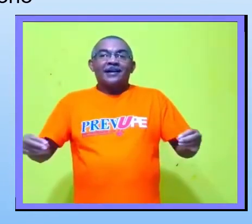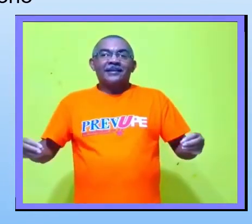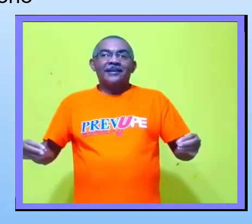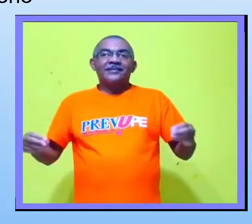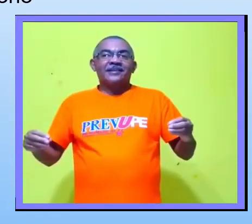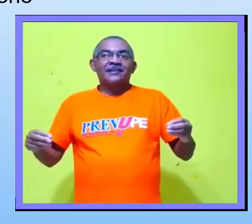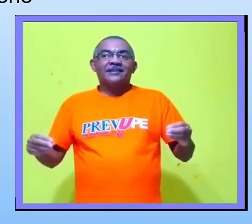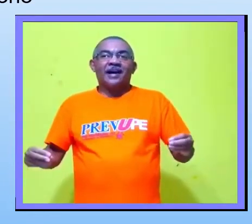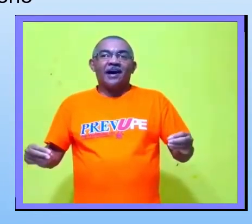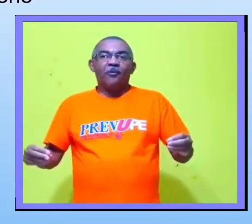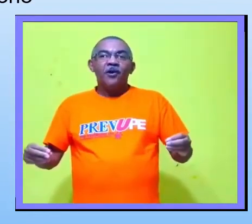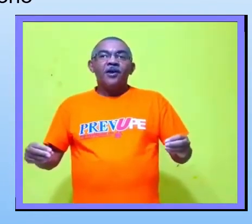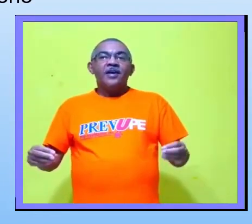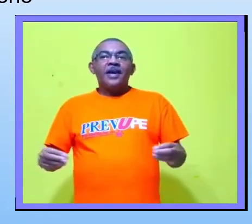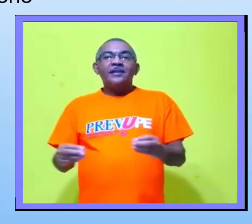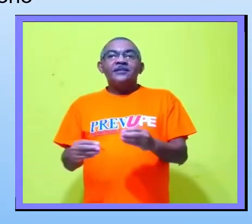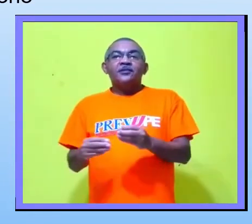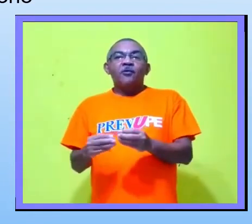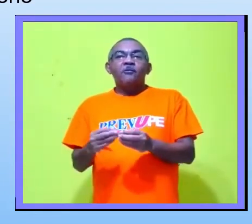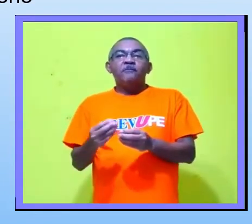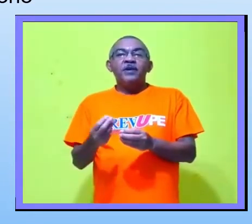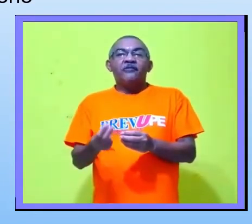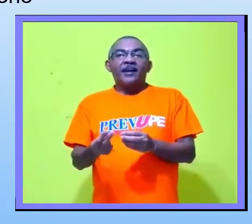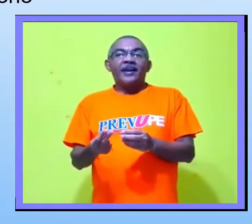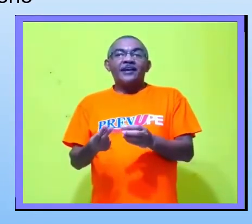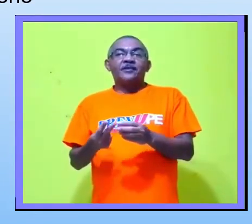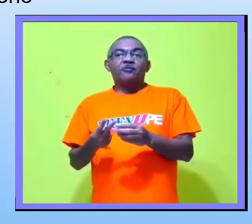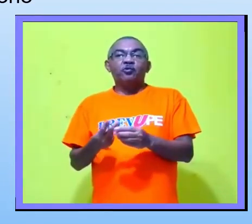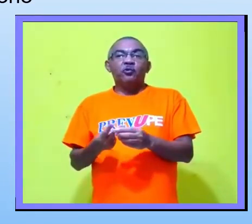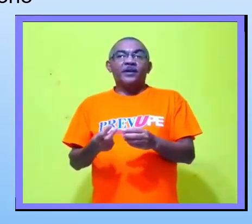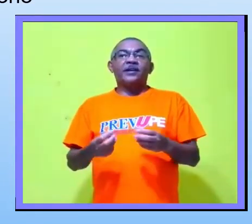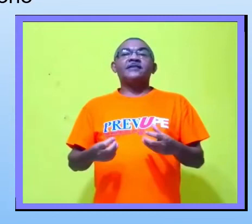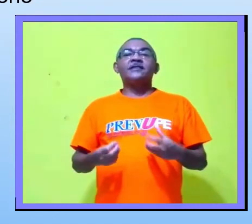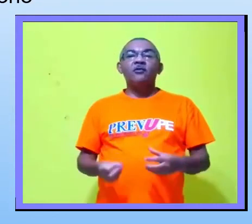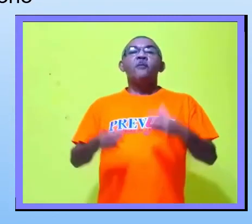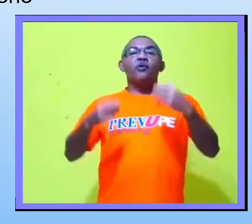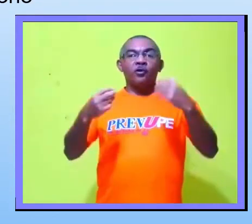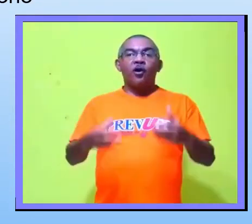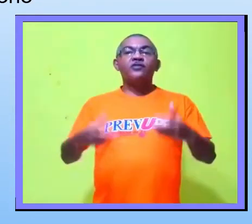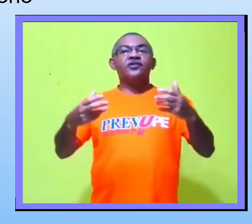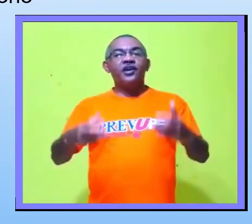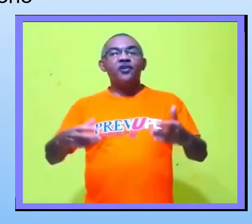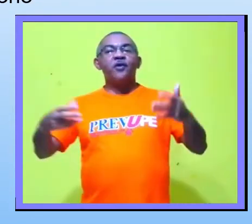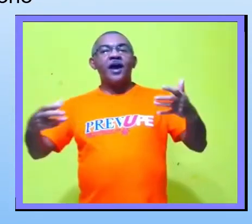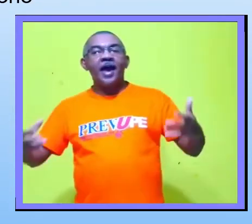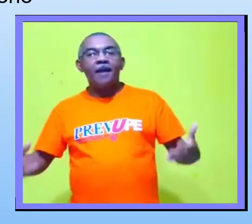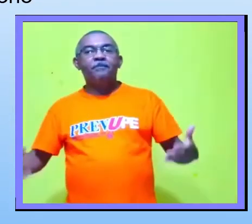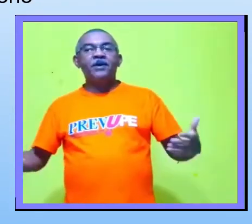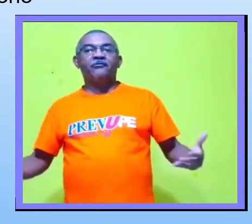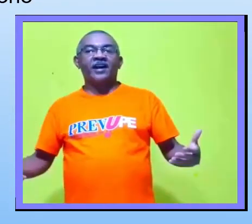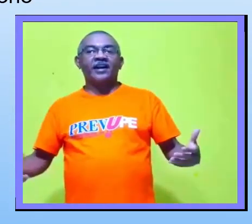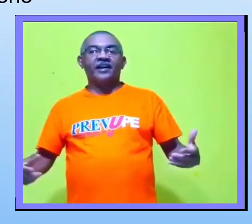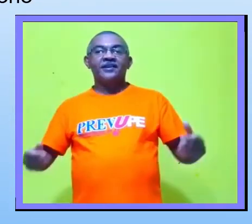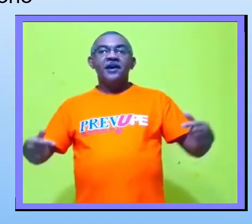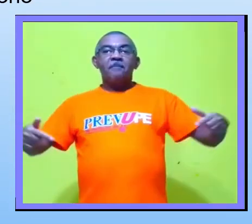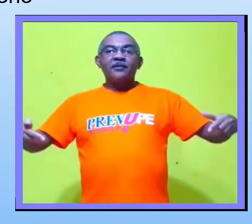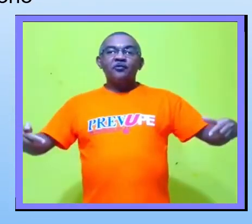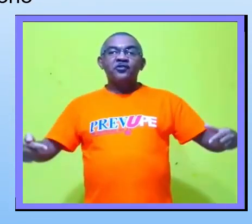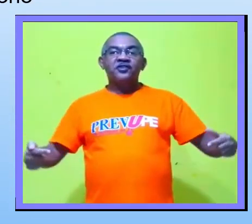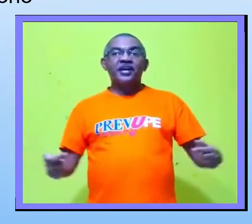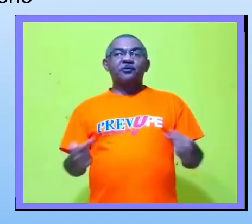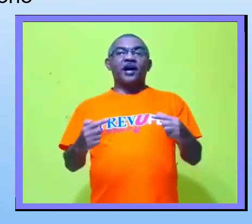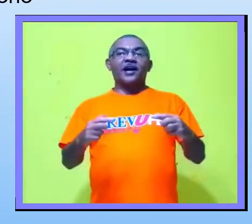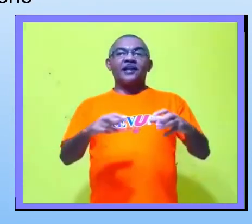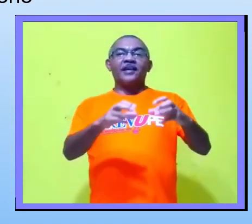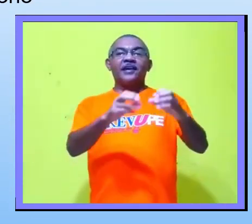da cadeia central. Eles estão com bivalência, com dupla ligação, porque o oxigênio é bivalente. Mas